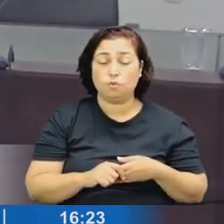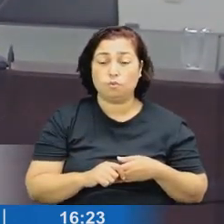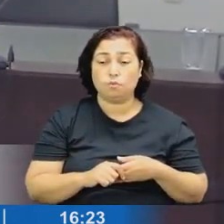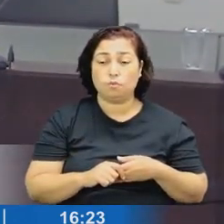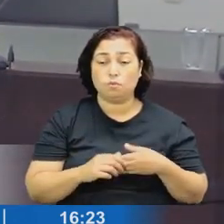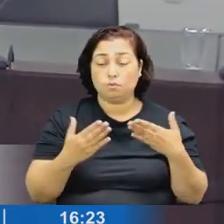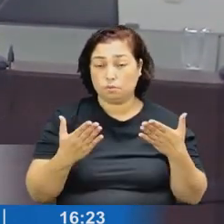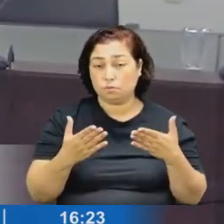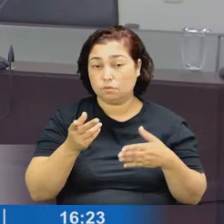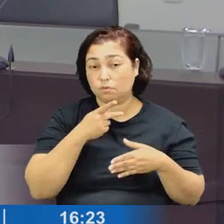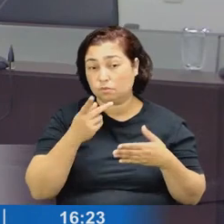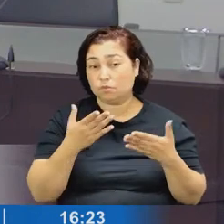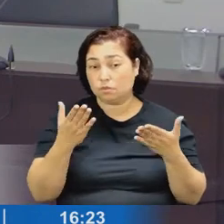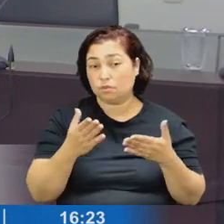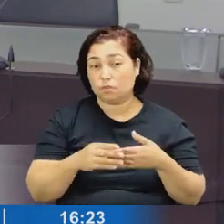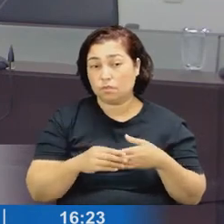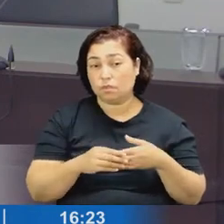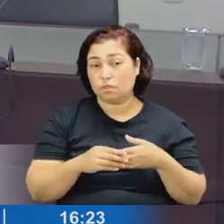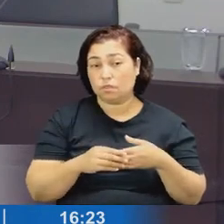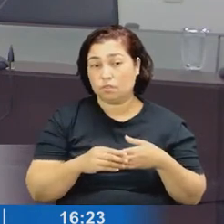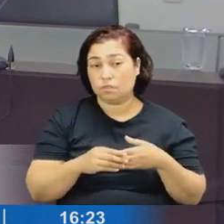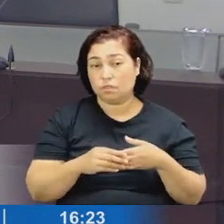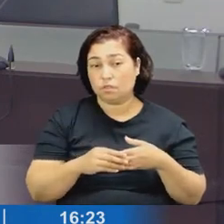chegar aqui e fazer assim